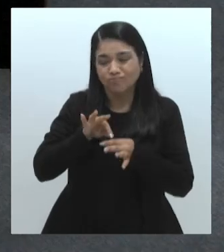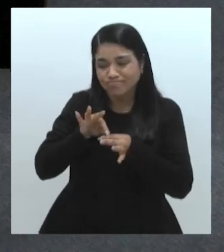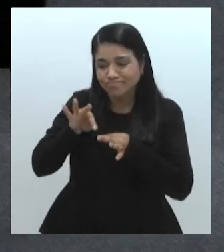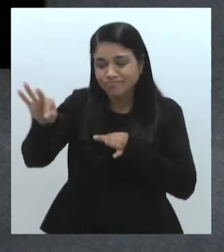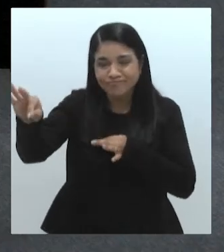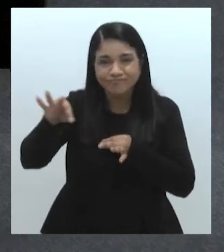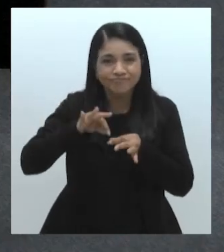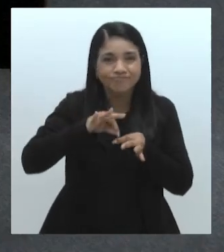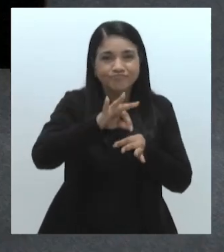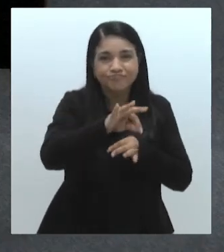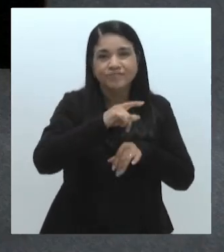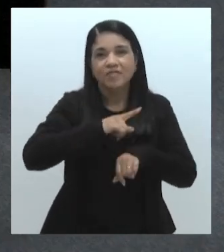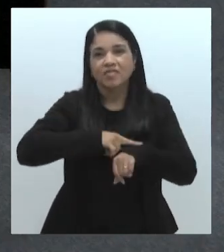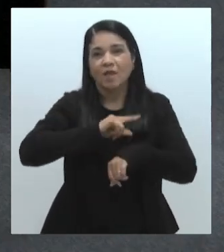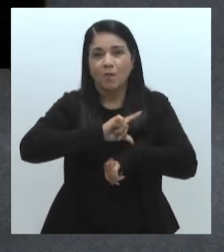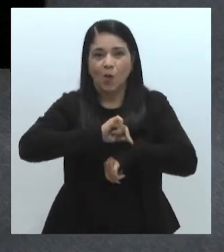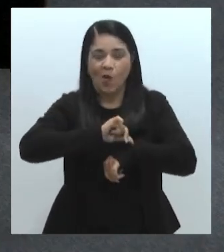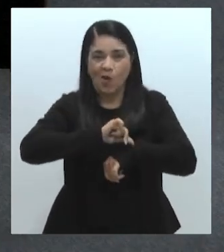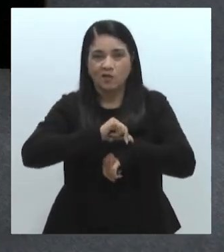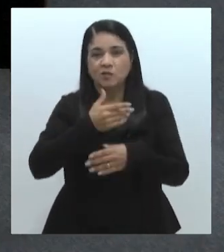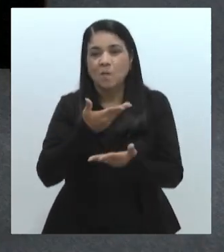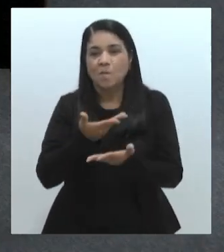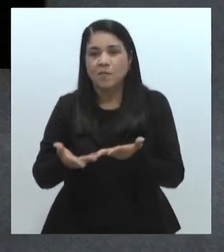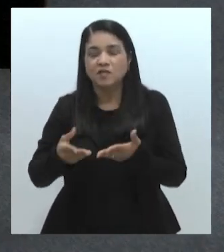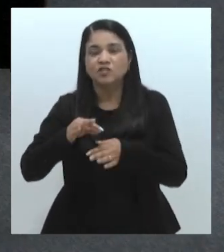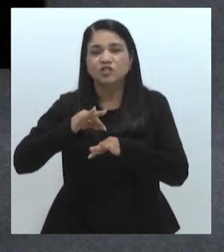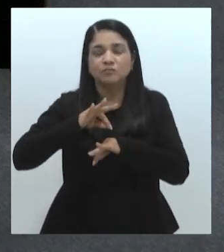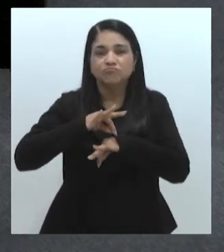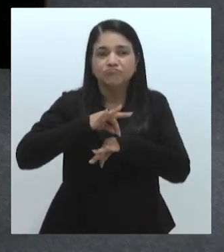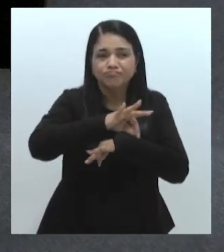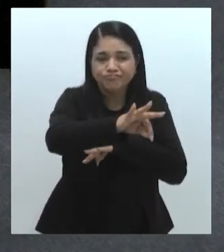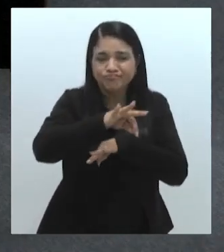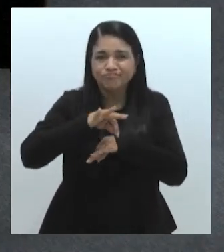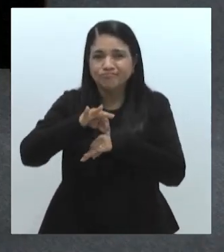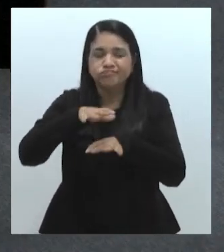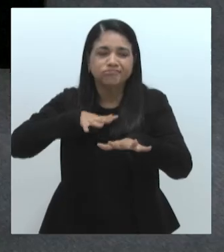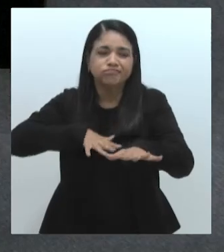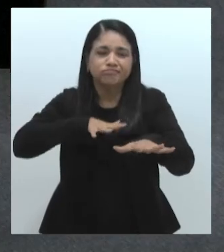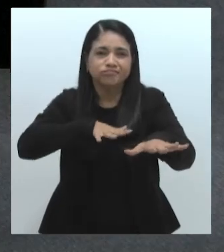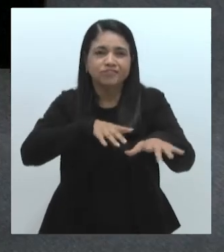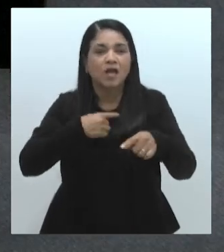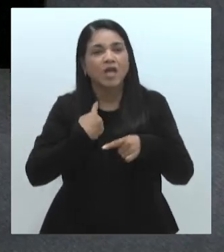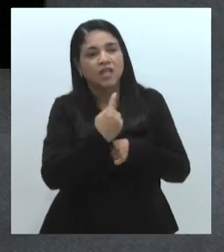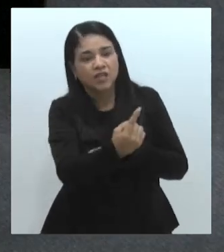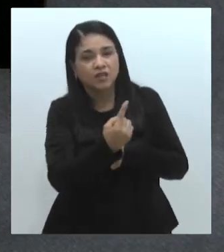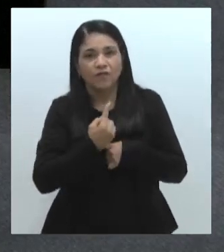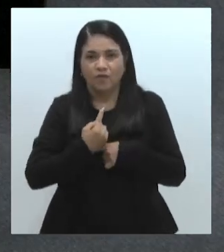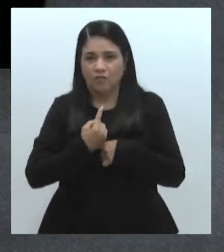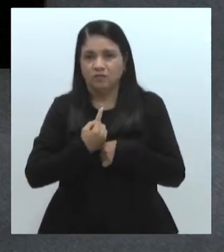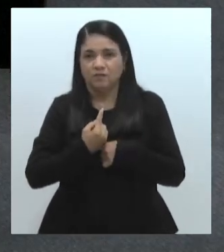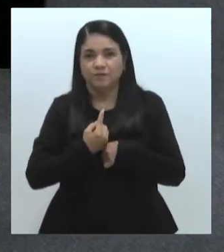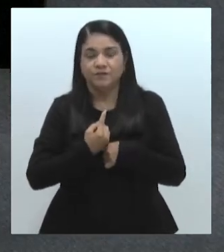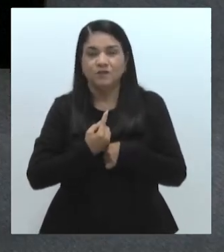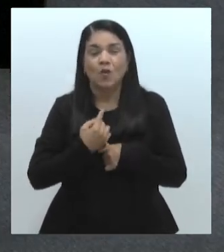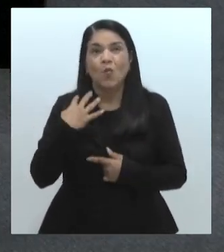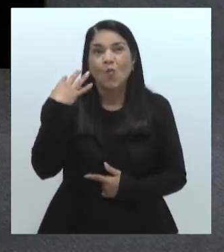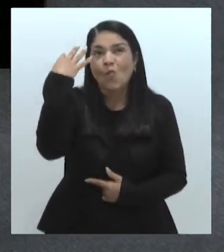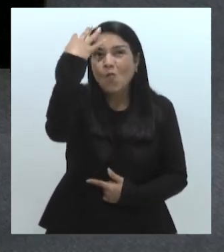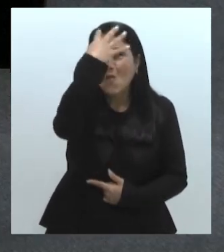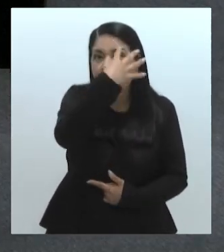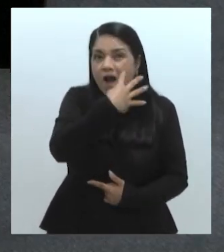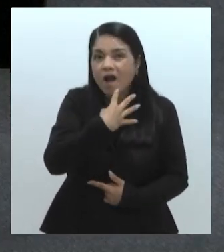pessoas. São horas perdidas no trajeto, considerando a ida e a volta, ou seja, se você leva 4